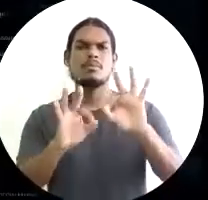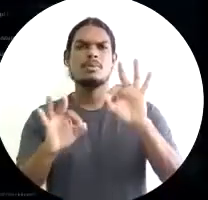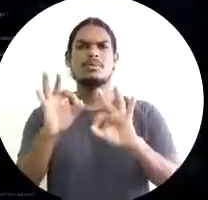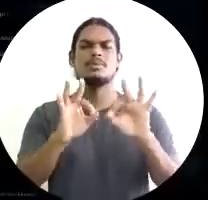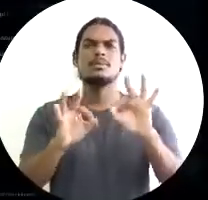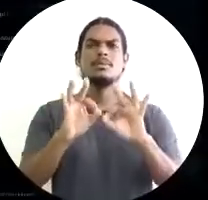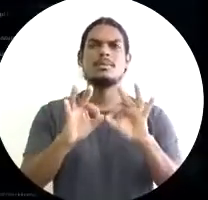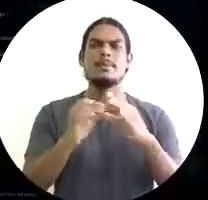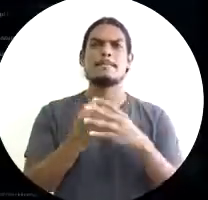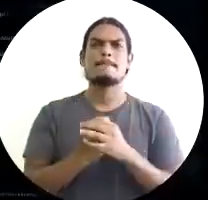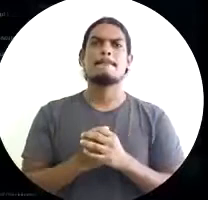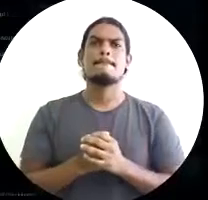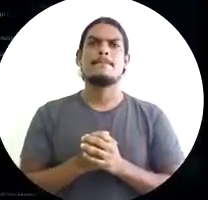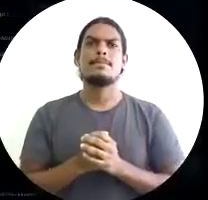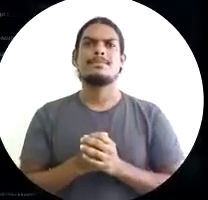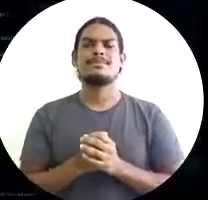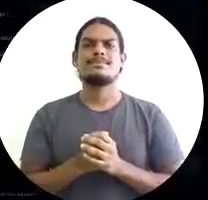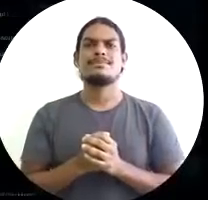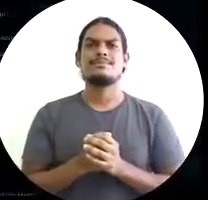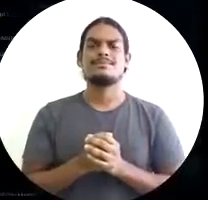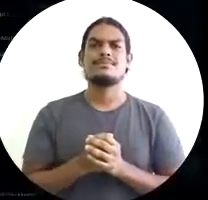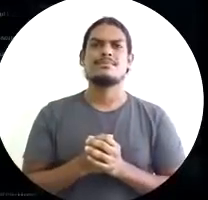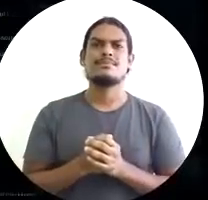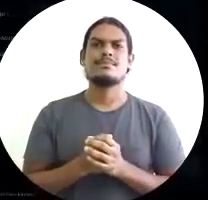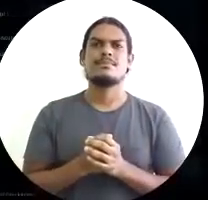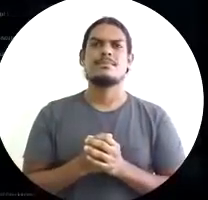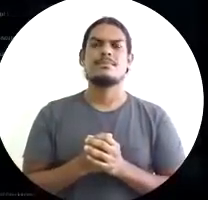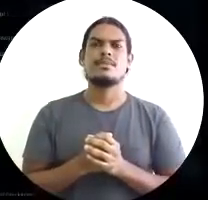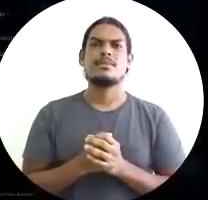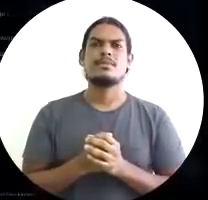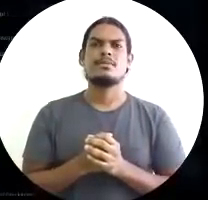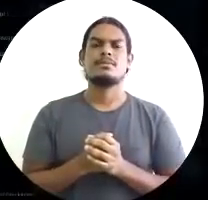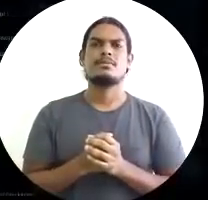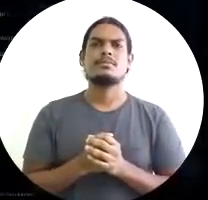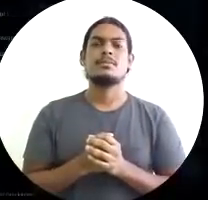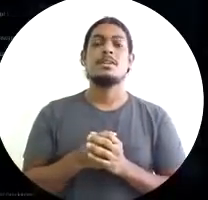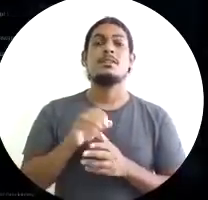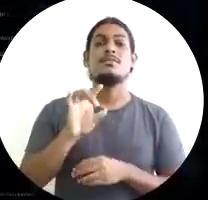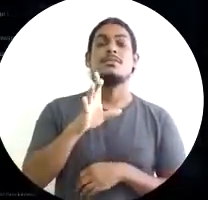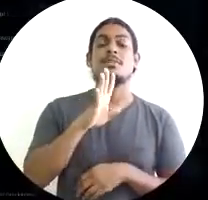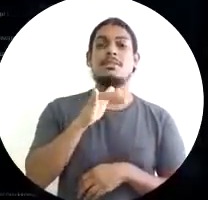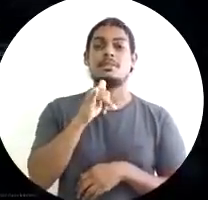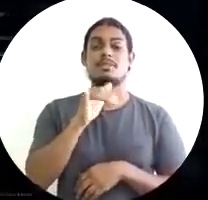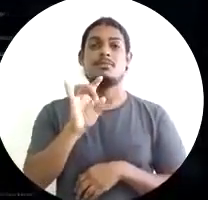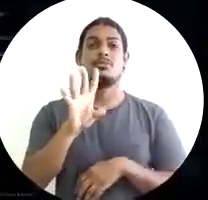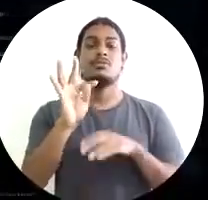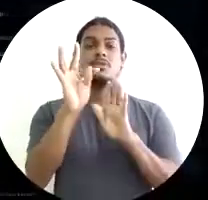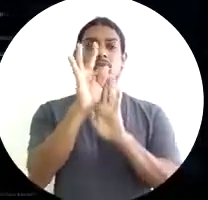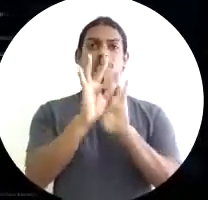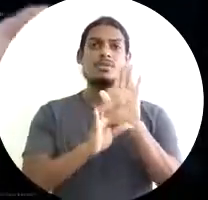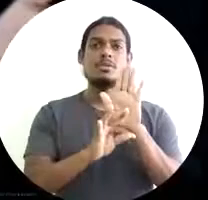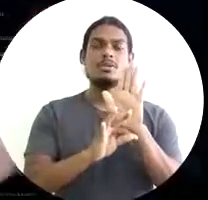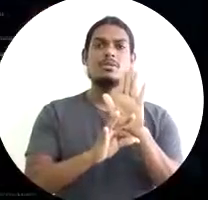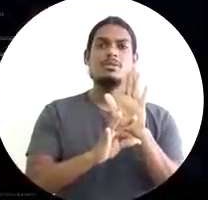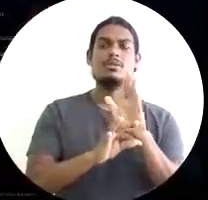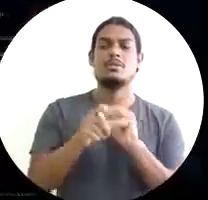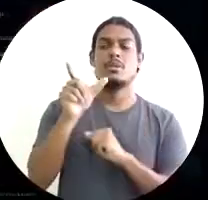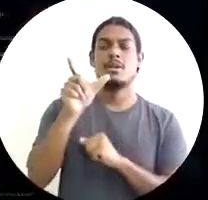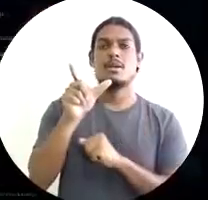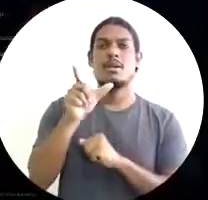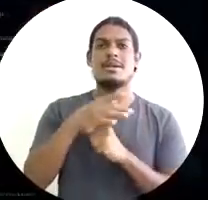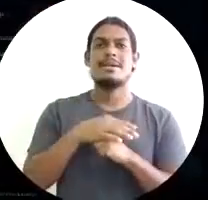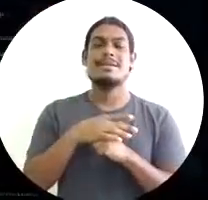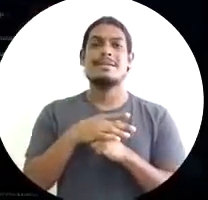a informação da melhor forma. Se fosse apenas texto corrido, o nosso leitor ele poderia se